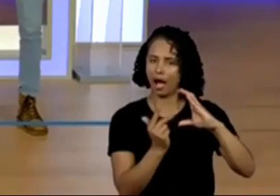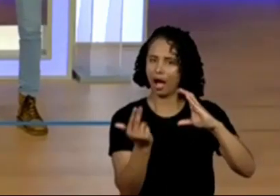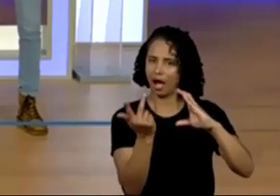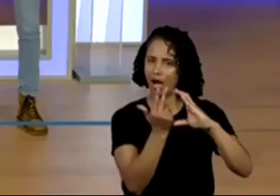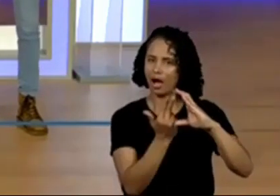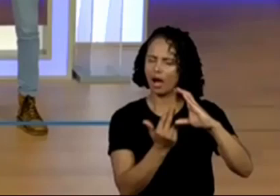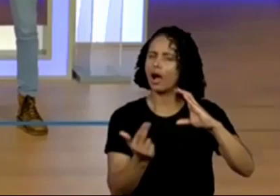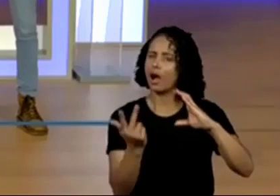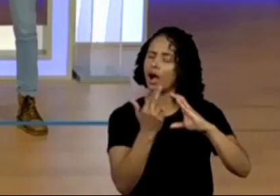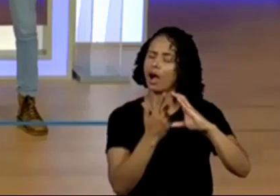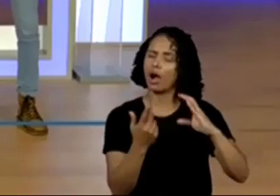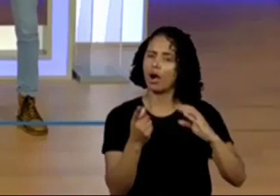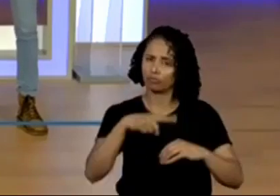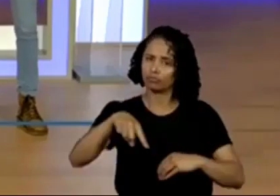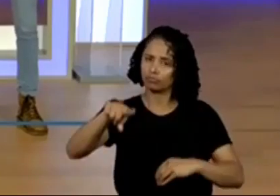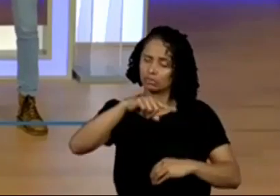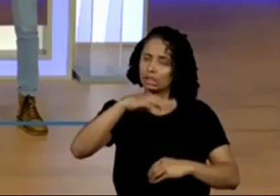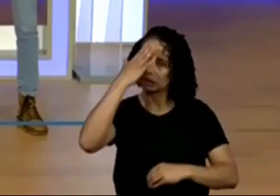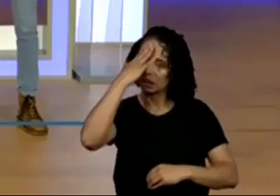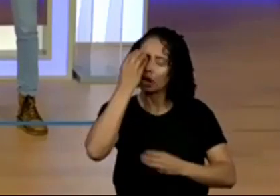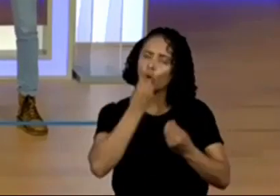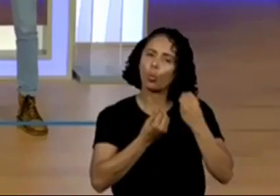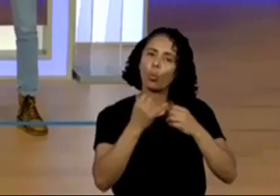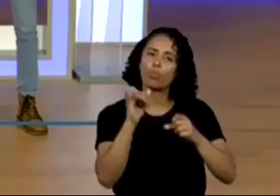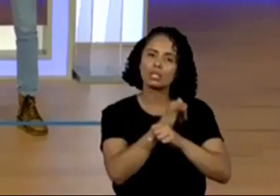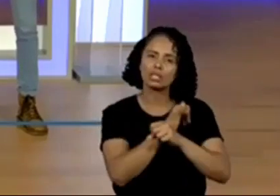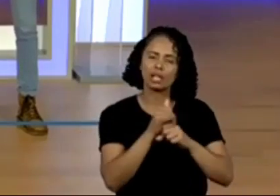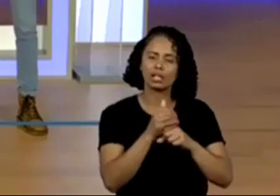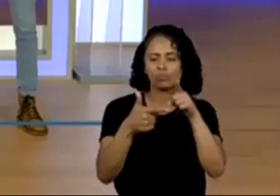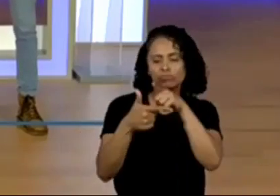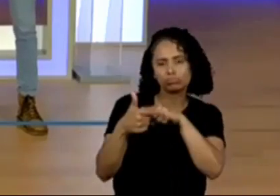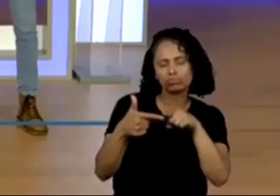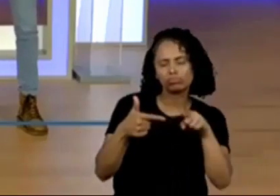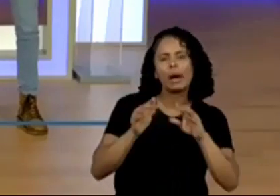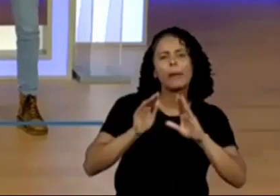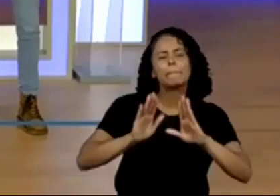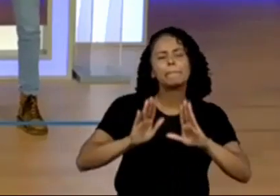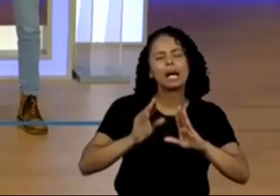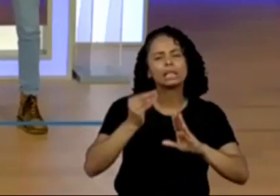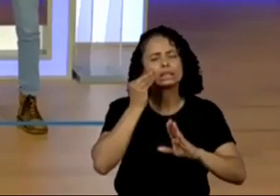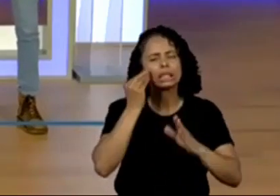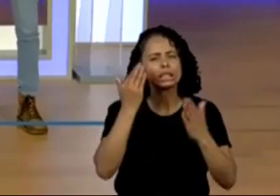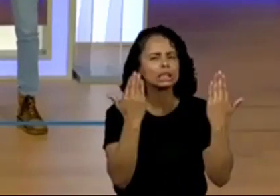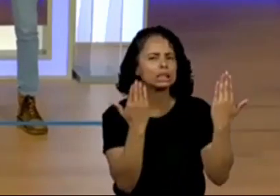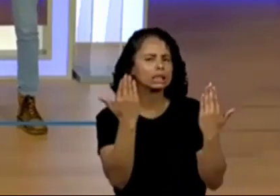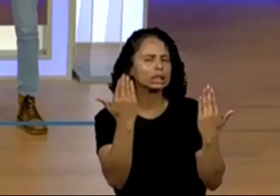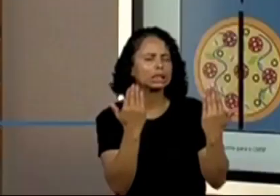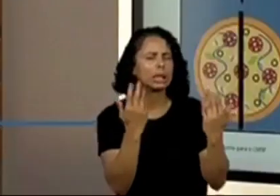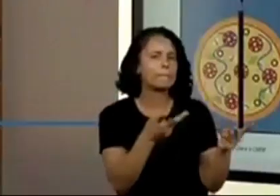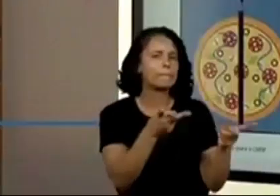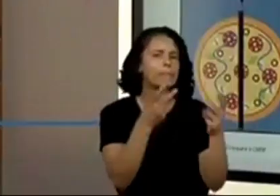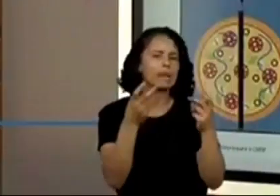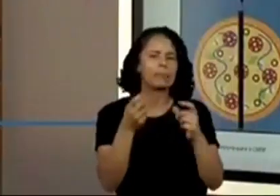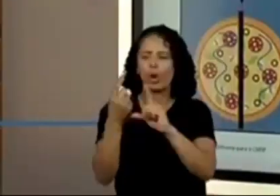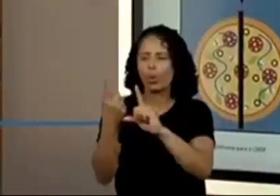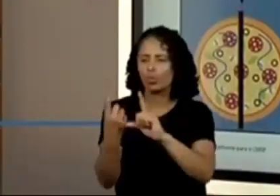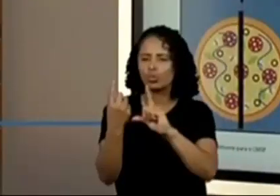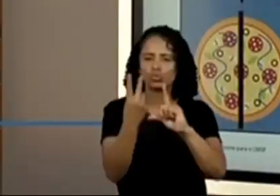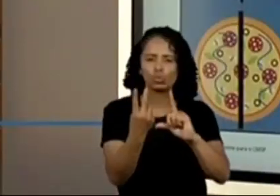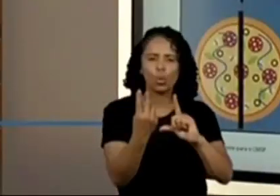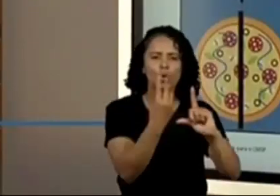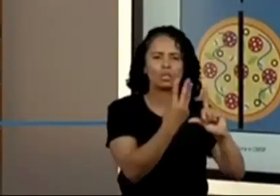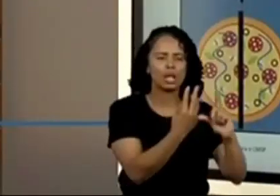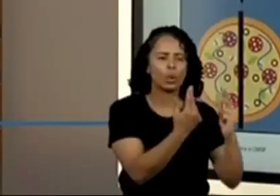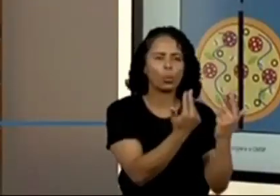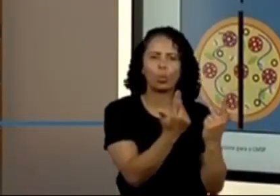de como faz essa divisão, tem uma relação, mas é você tentar comparar, né? Você tentar observar qual a relação entre elas.